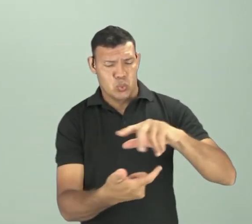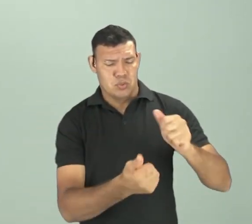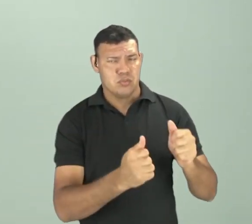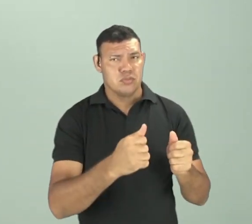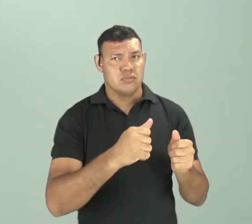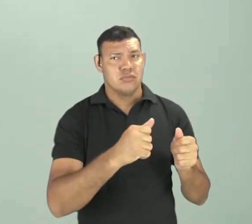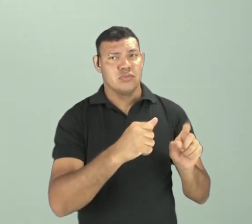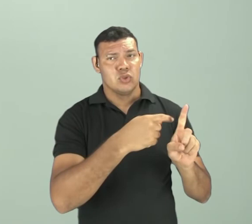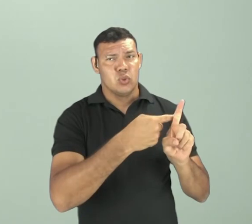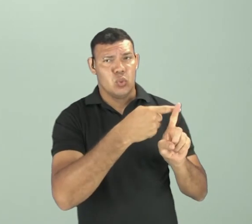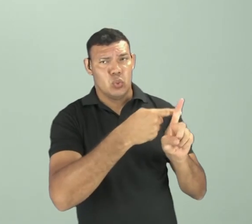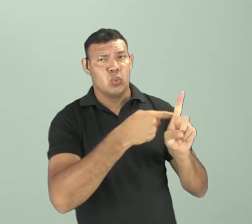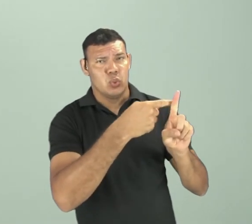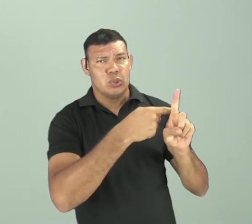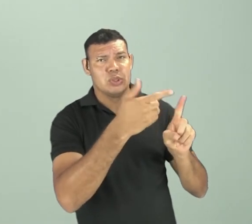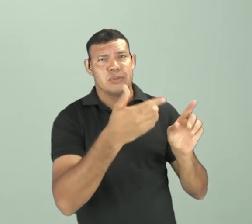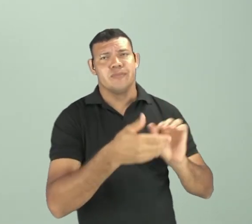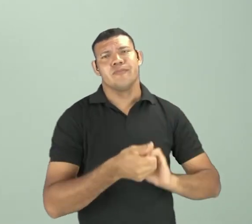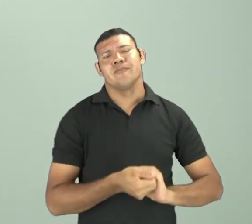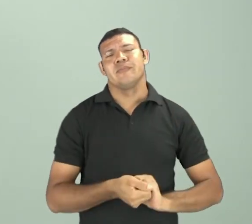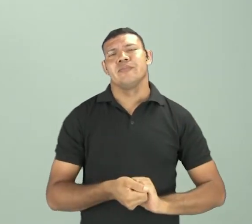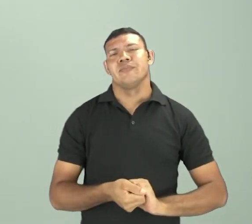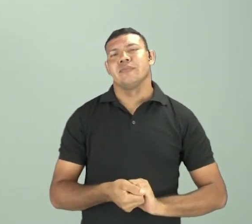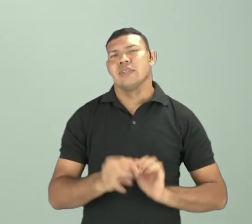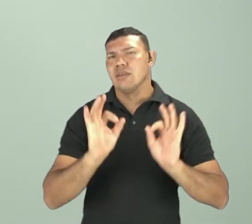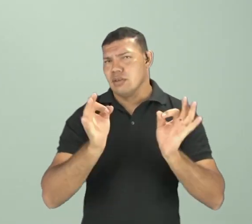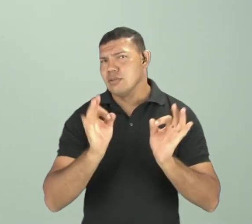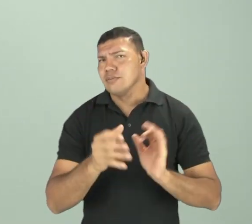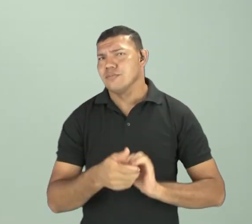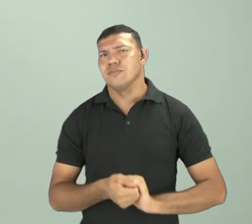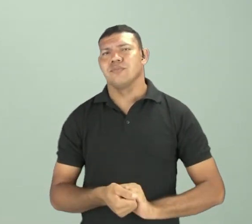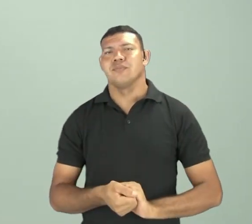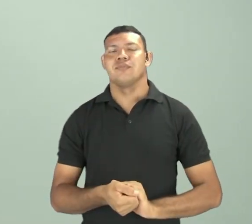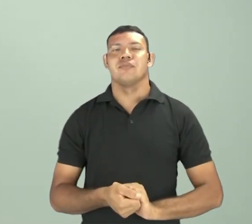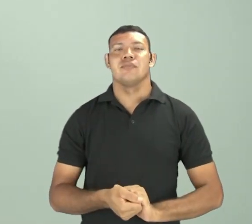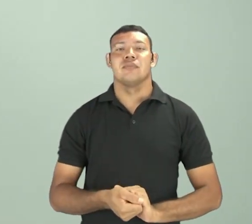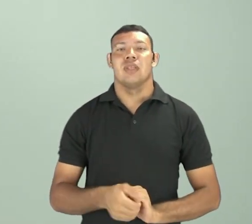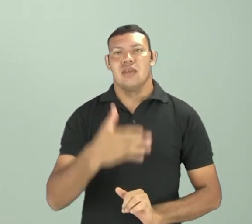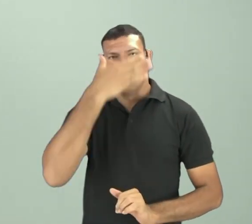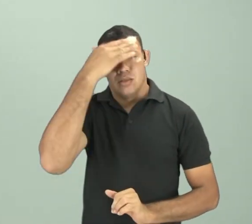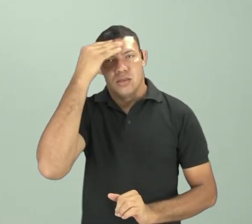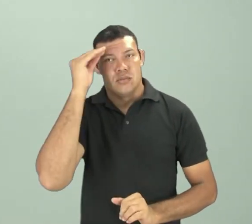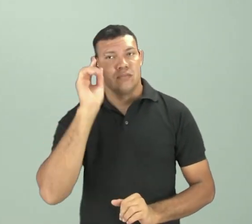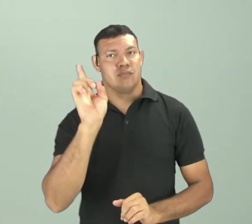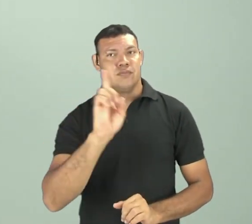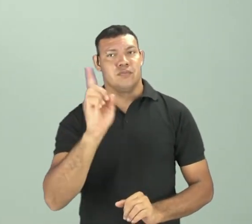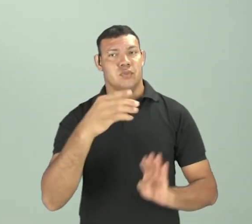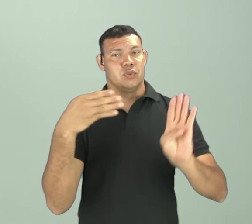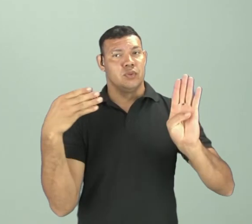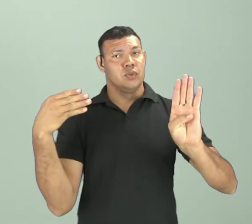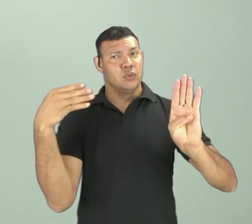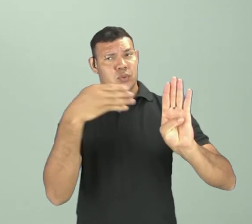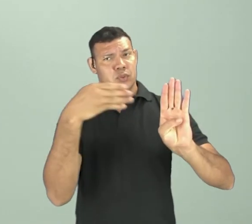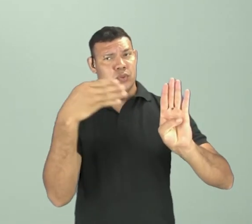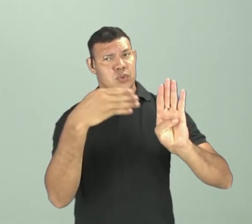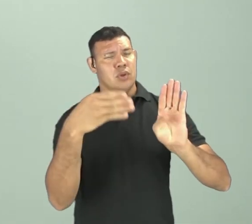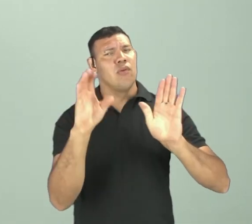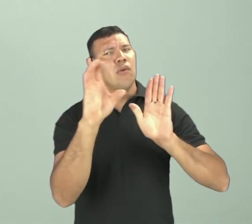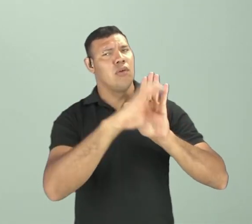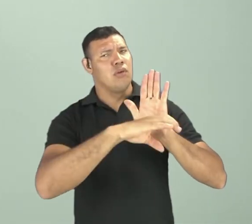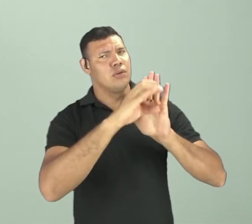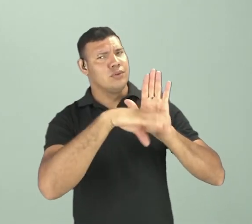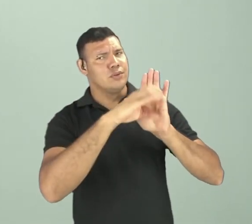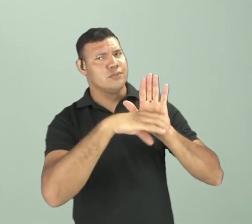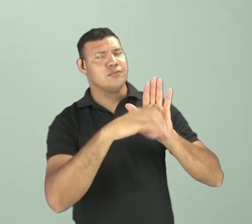para combater, então, o aquecimento global, certo? E aí, não esqueçam também de acessar os demais conteúdos da plataforma